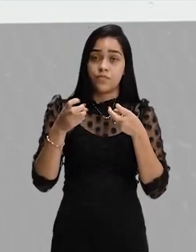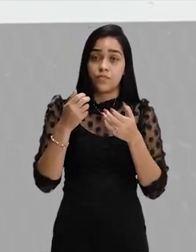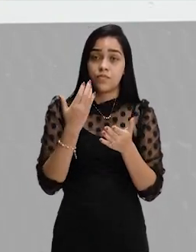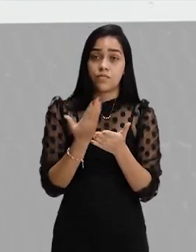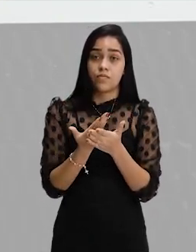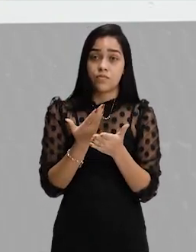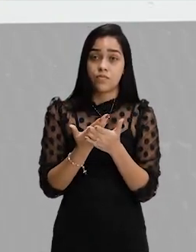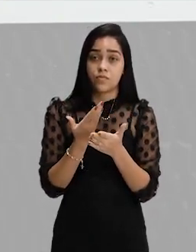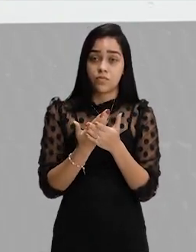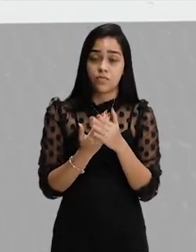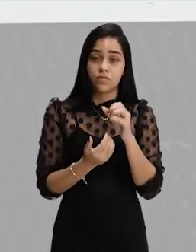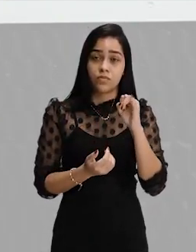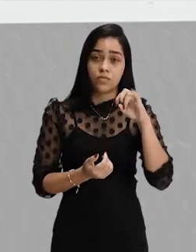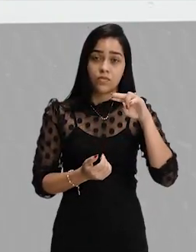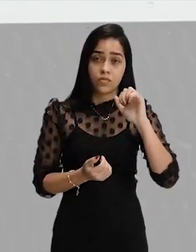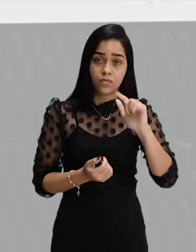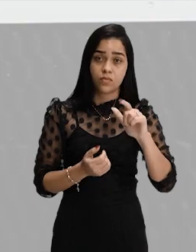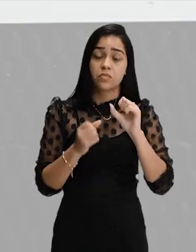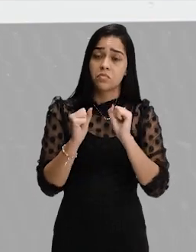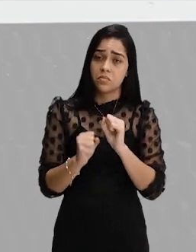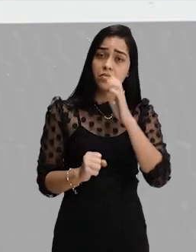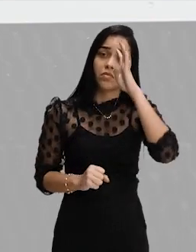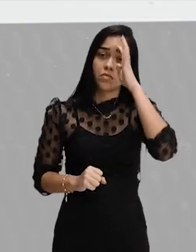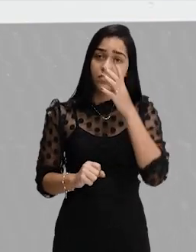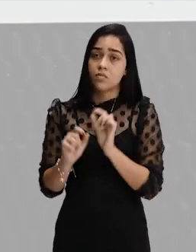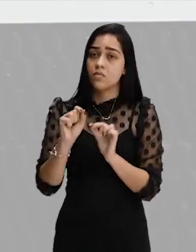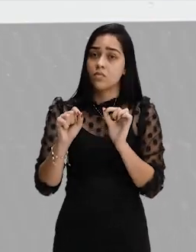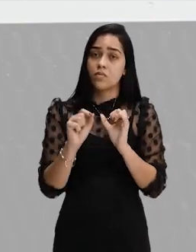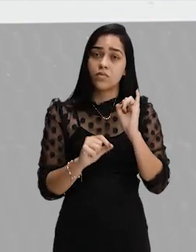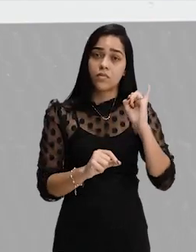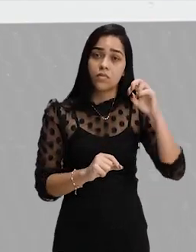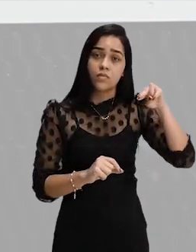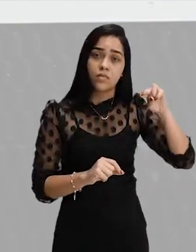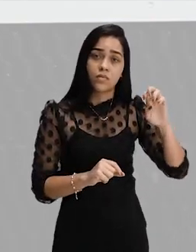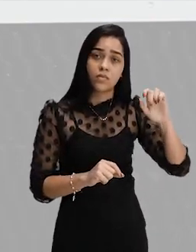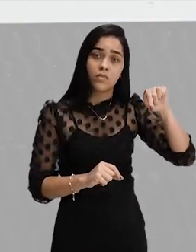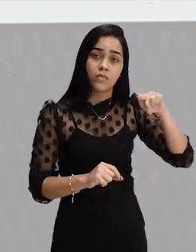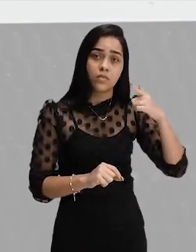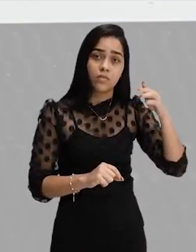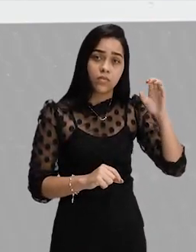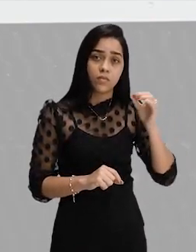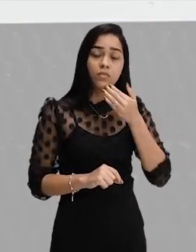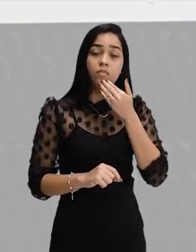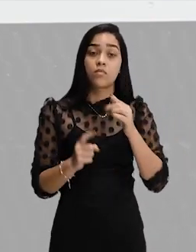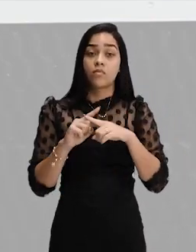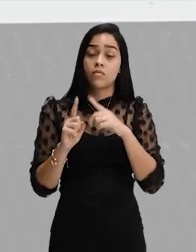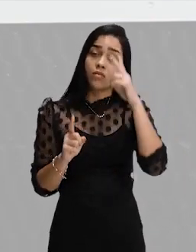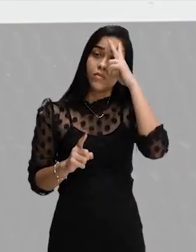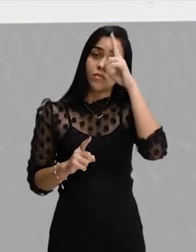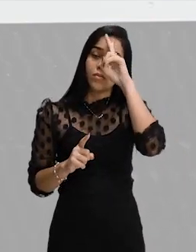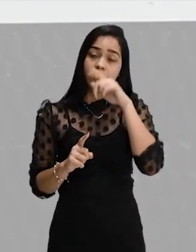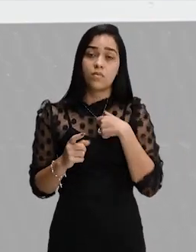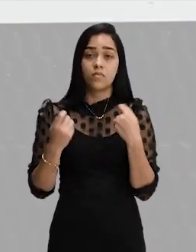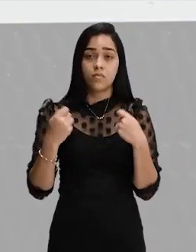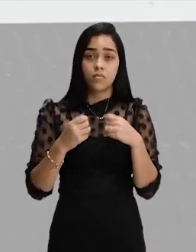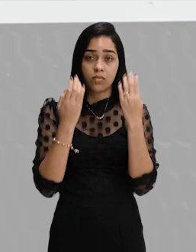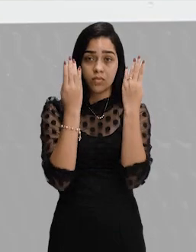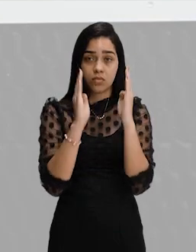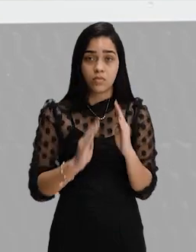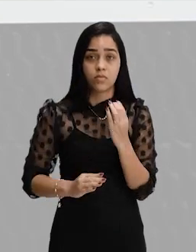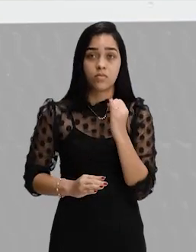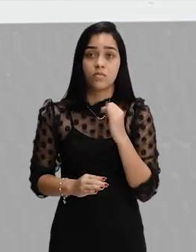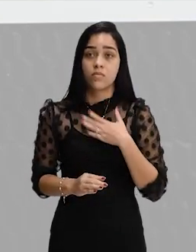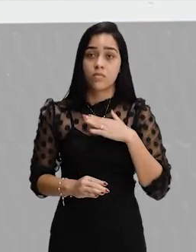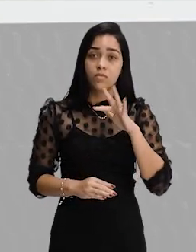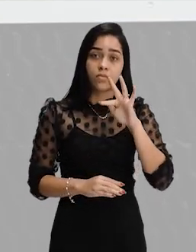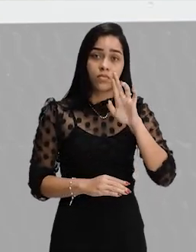sinal, tu consegue responder o que a inequação está te pedindo. Tá? Mas lembrando que eu tenho que analisar se minha função